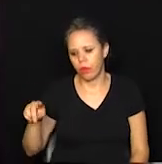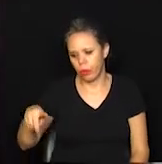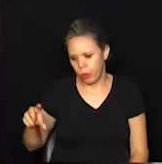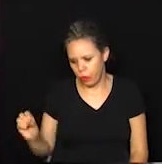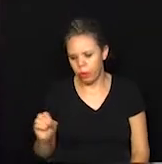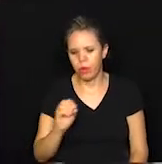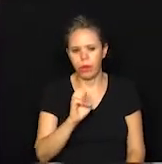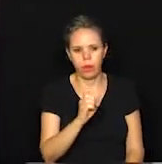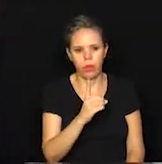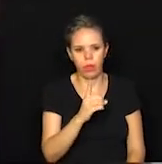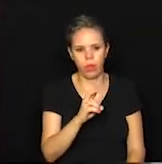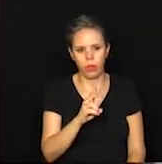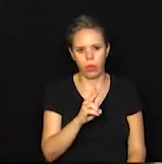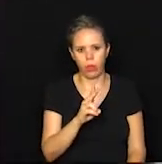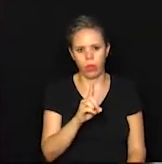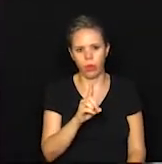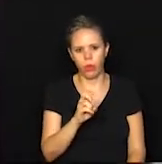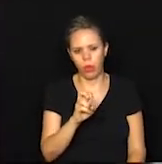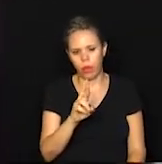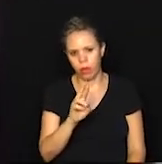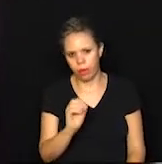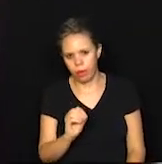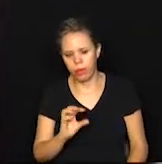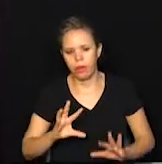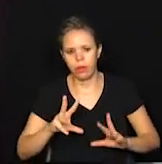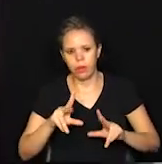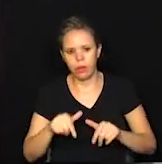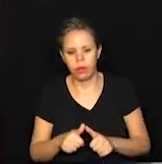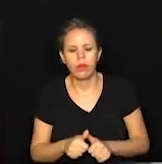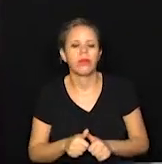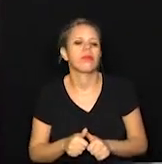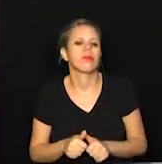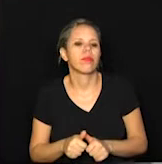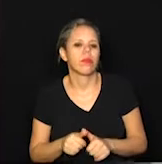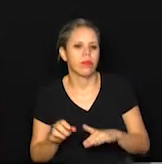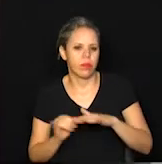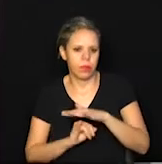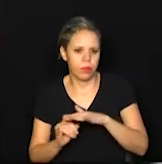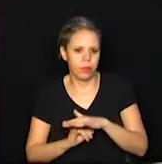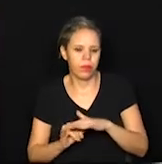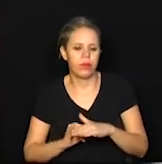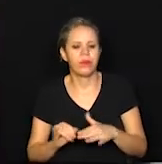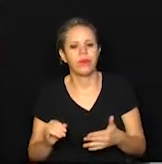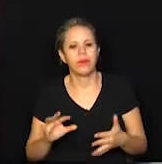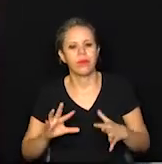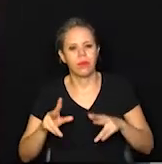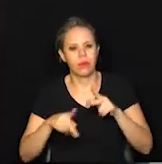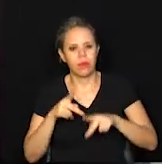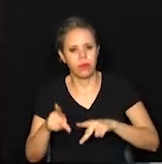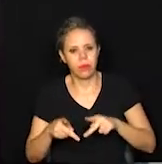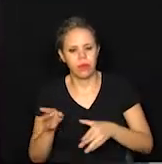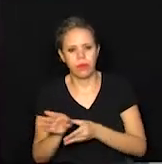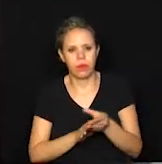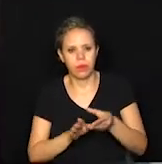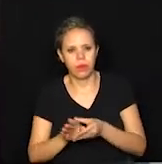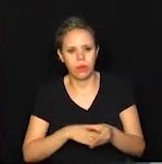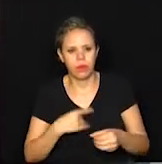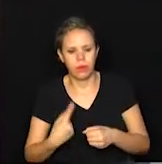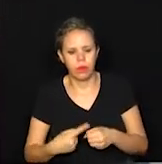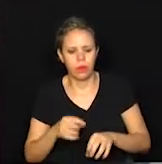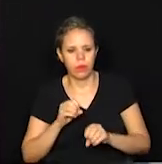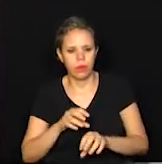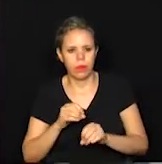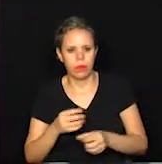Eduardo, e por meio do qual eu cumprimento toda a PESEC, o Paulo, também por meio do qual eu cumprimento todo o Conselho Regional de